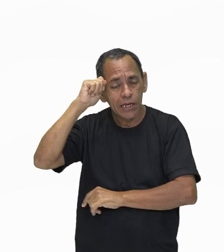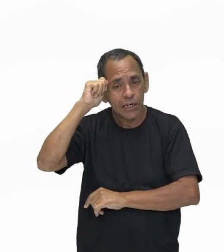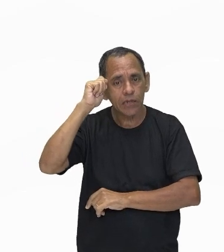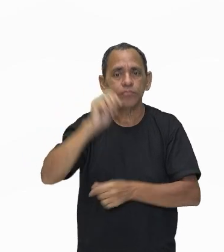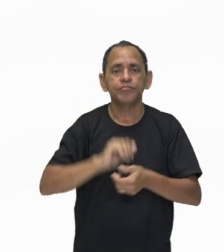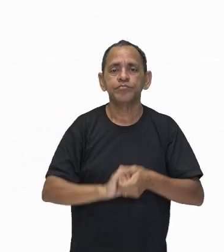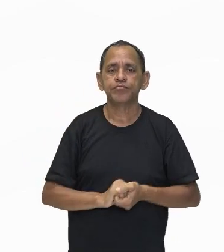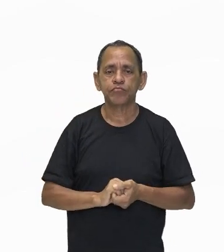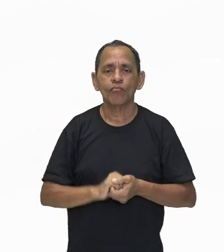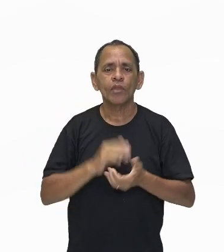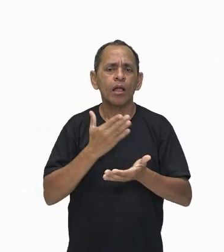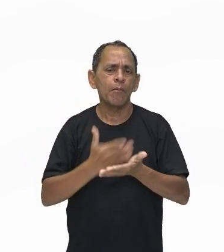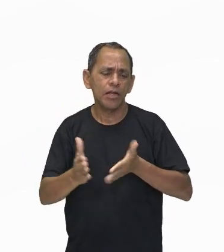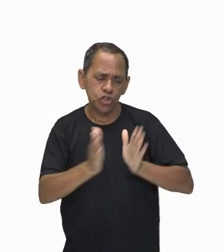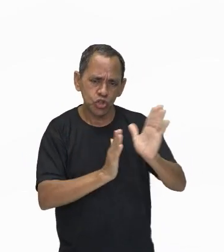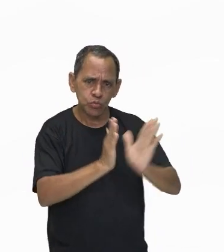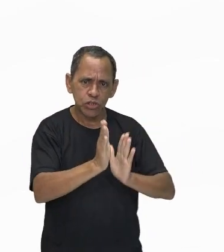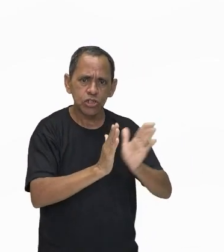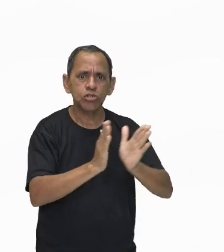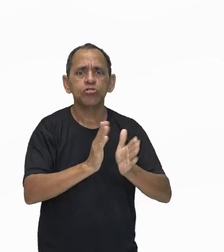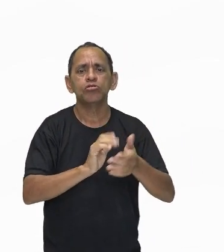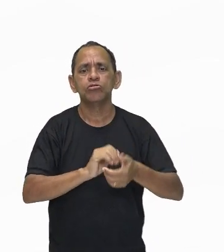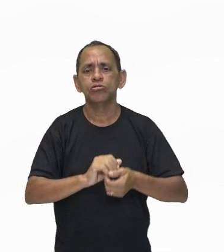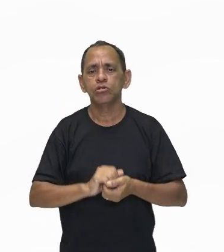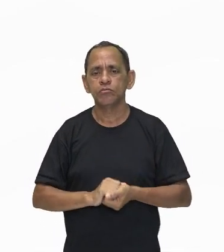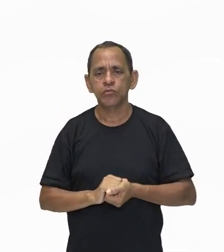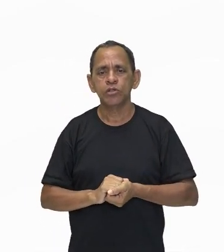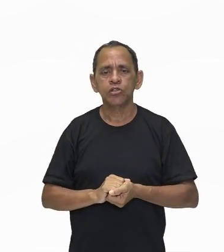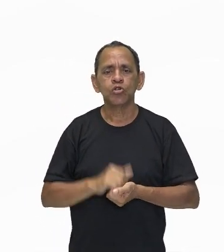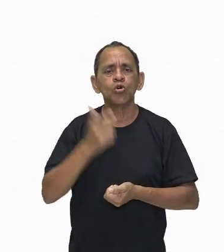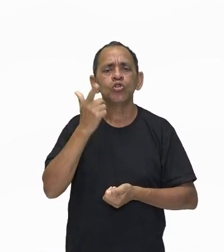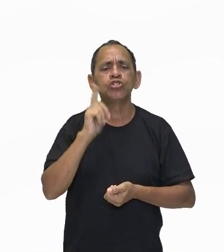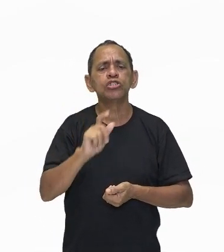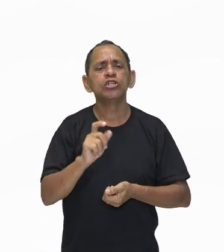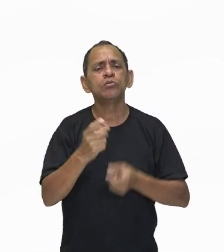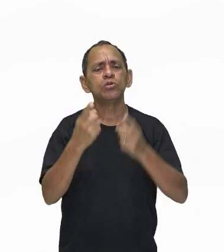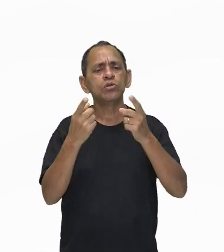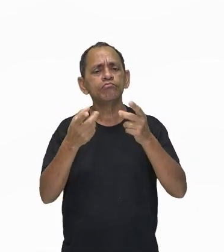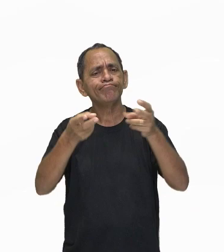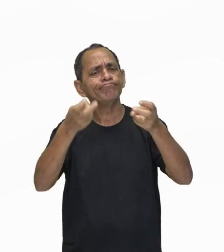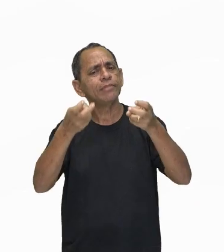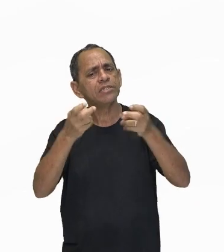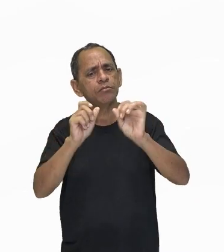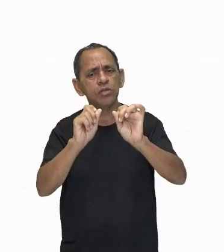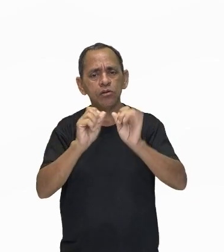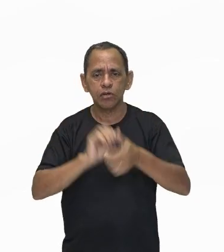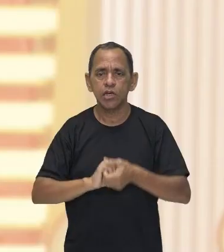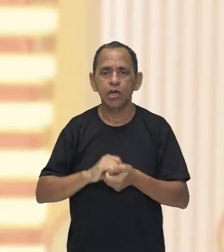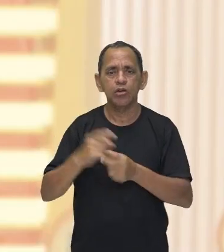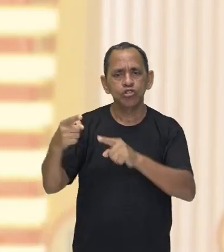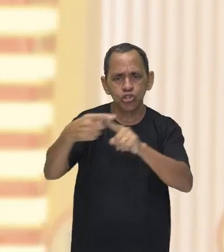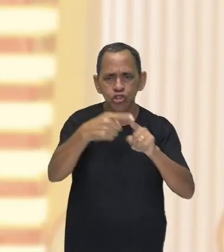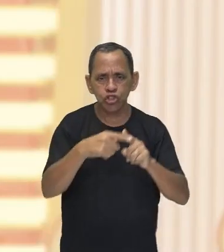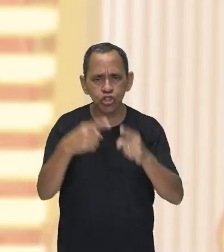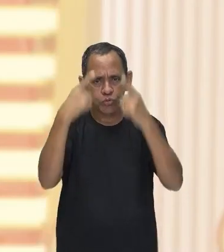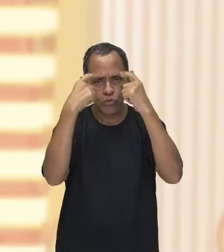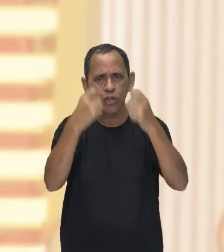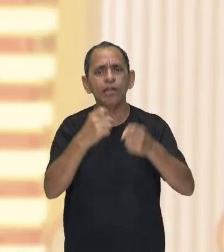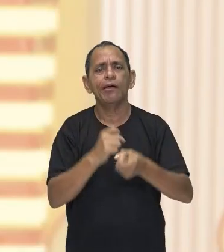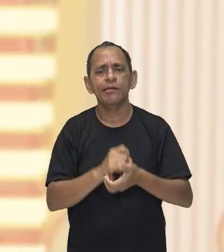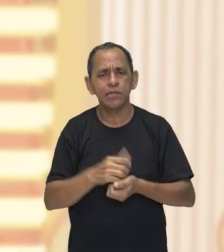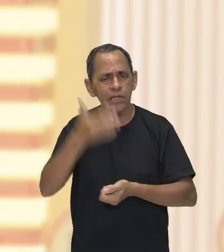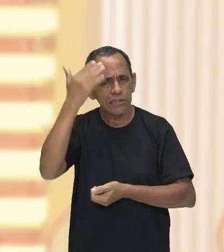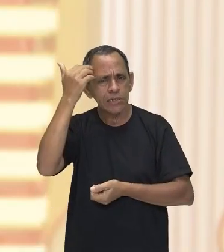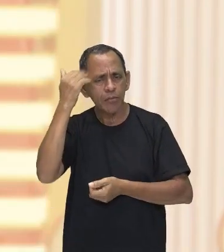que a partir do momento que nós vimos aí a nossa aula falando um pouco sobre os tipos de violência, como eles começam no Brasil, a gente sabe, então, que